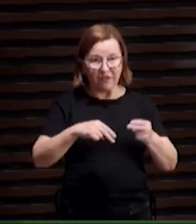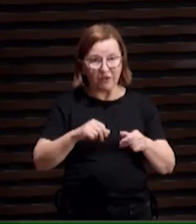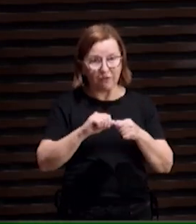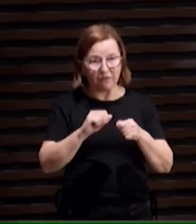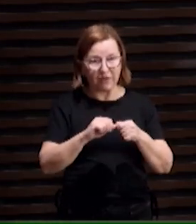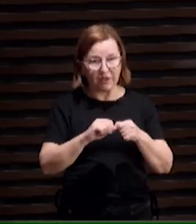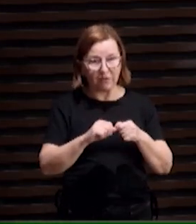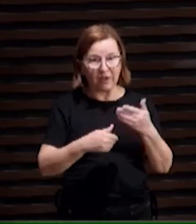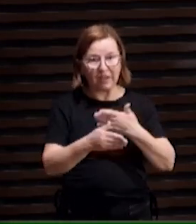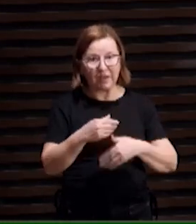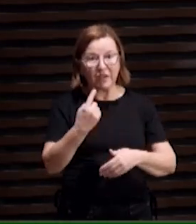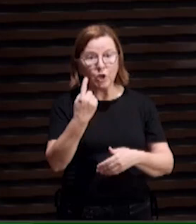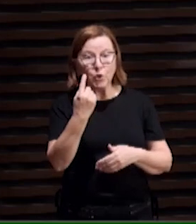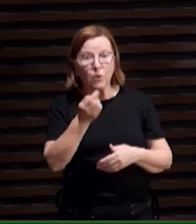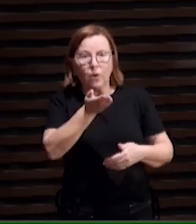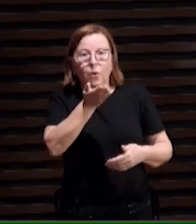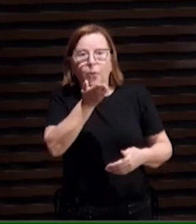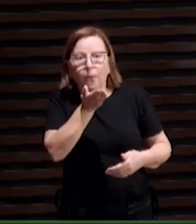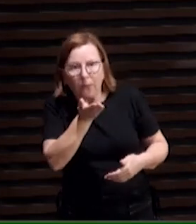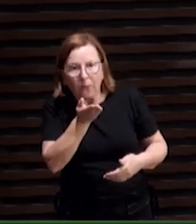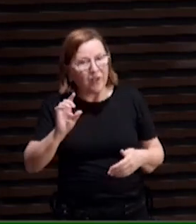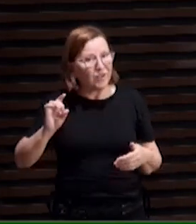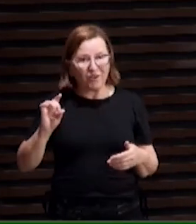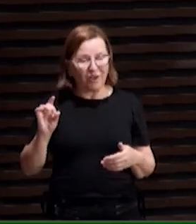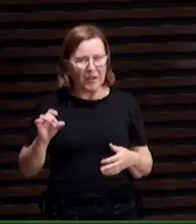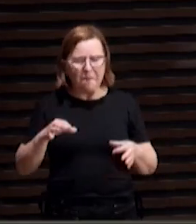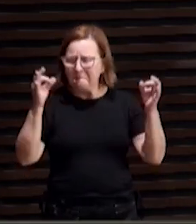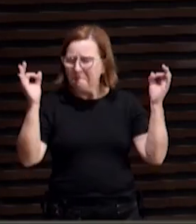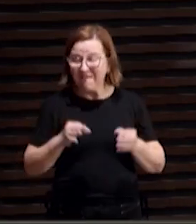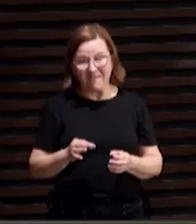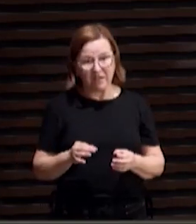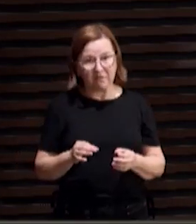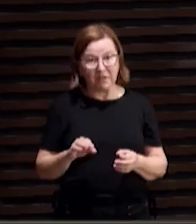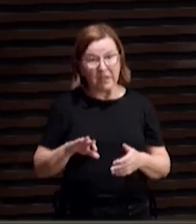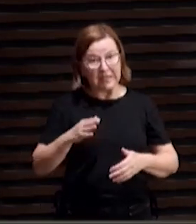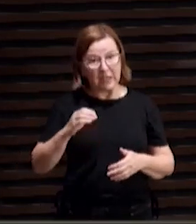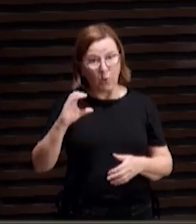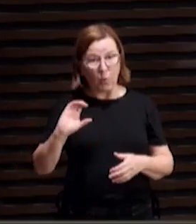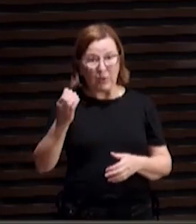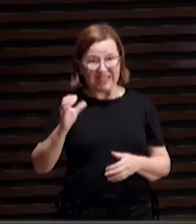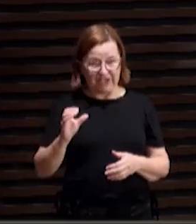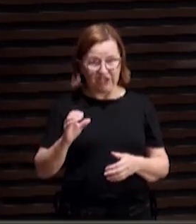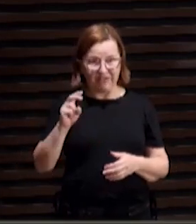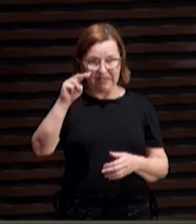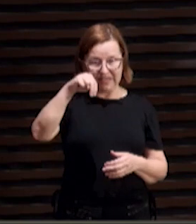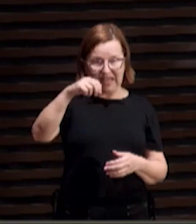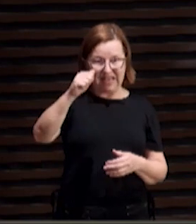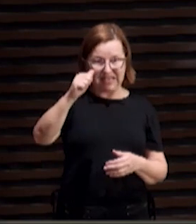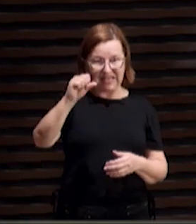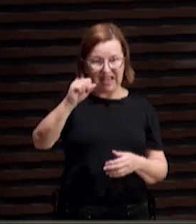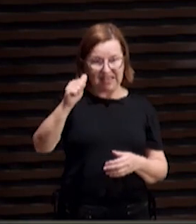perfeito, e que fez com que os cientistas da NASA fizessem be quiet.